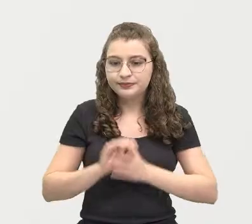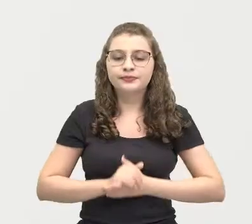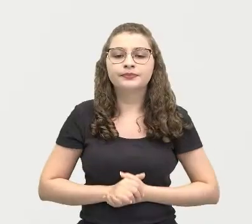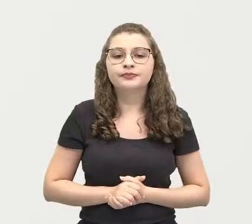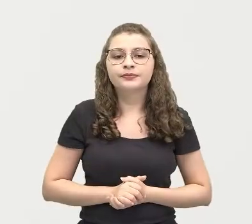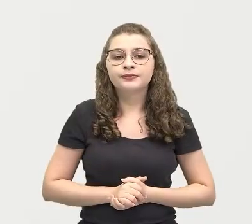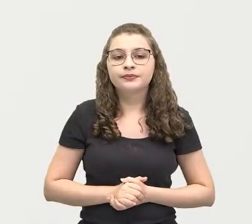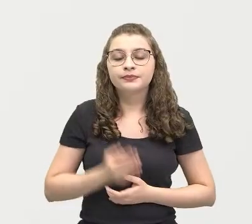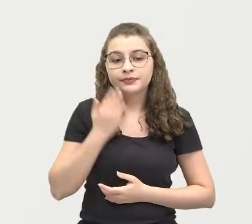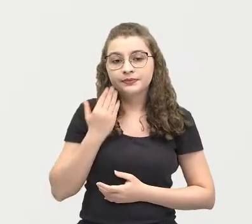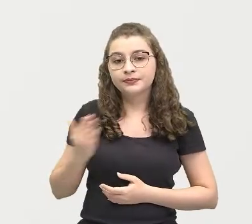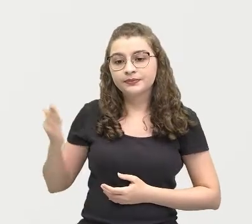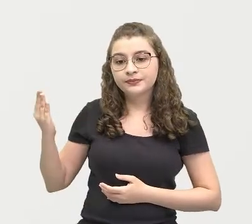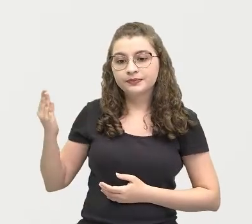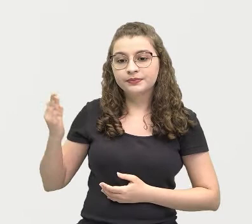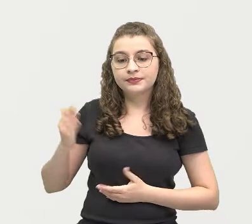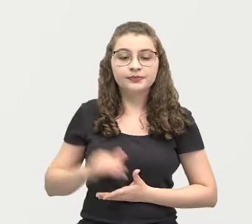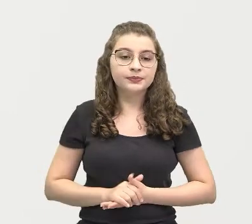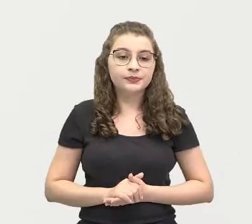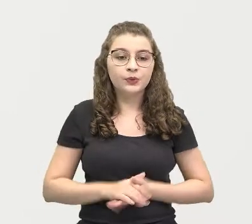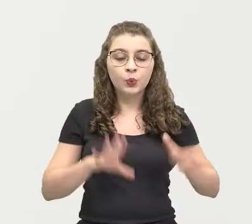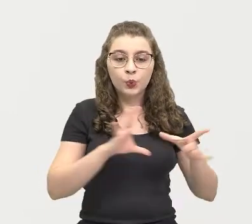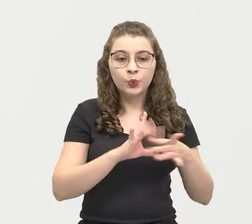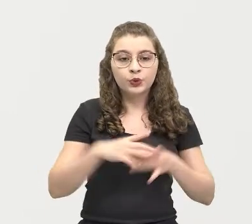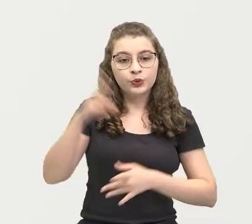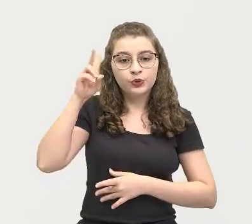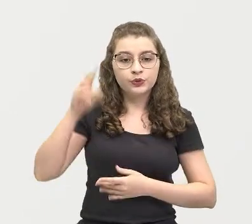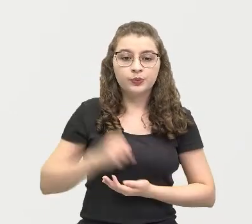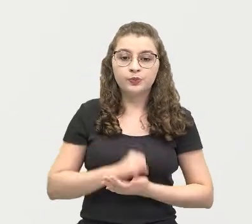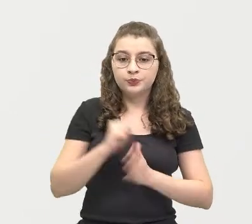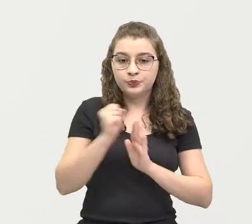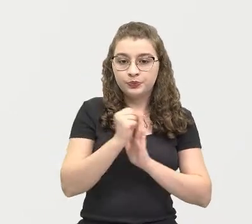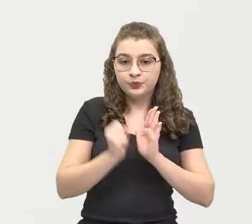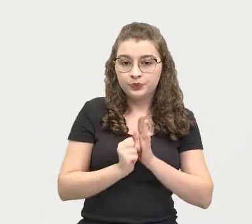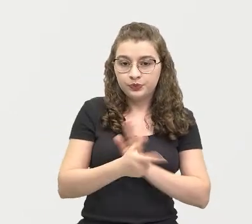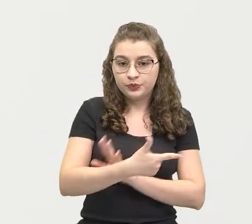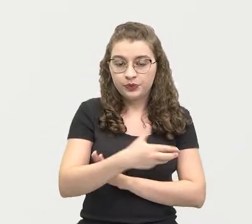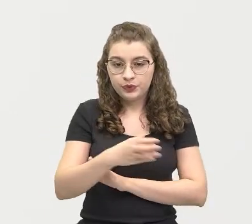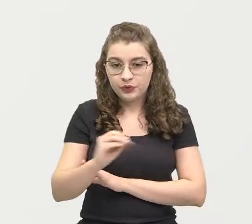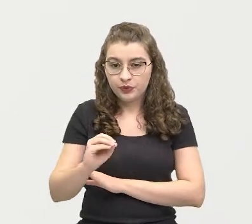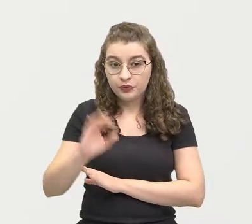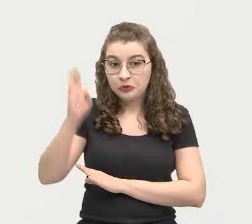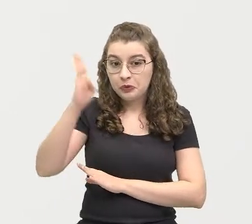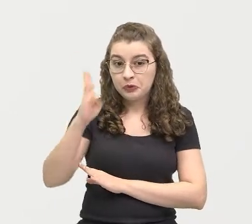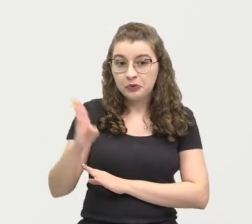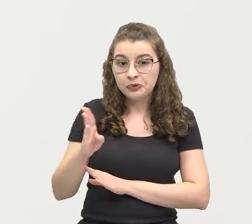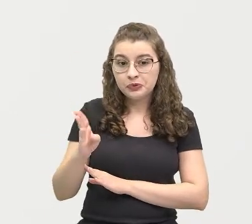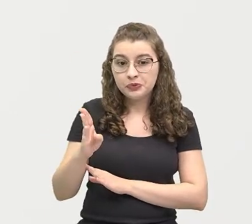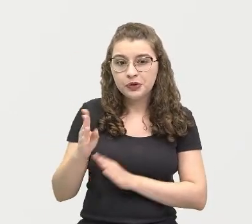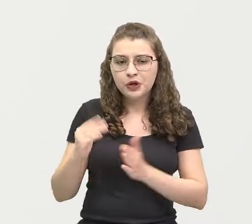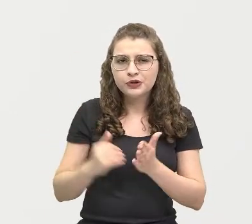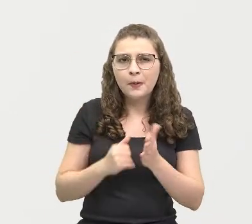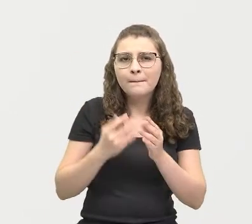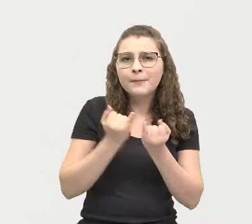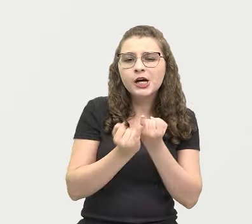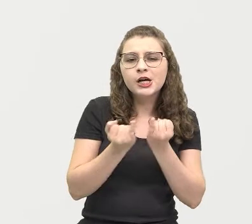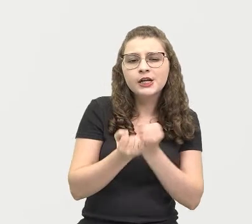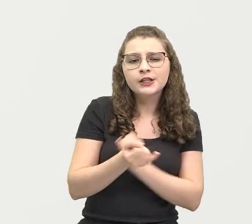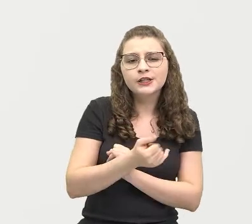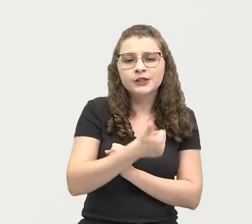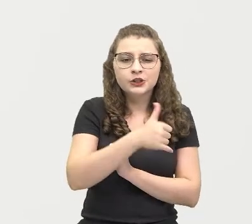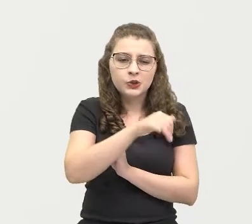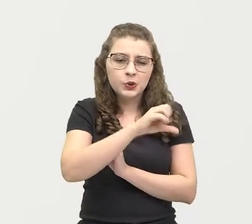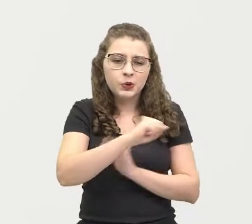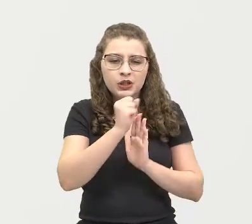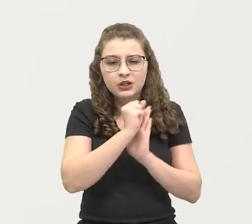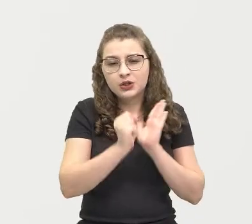aí. O Brasil, no início do século XX, mantém basicamente a mentalidade do final do século XIX. Então, estamos no